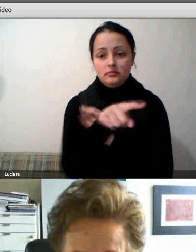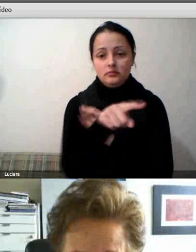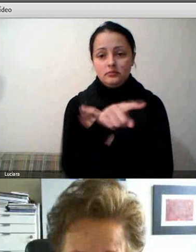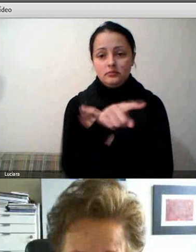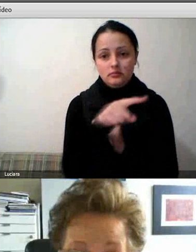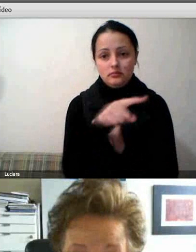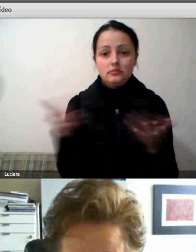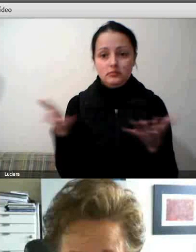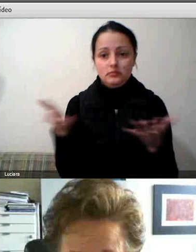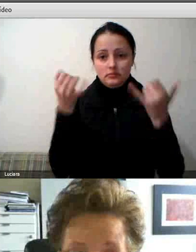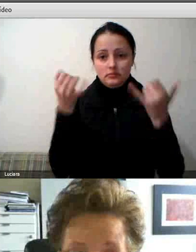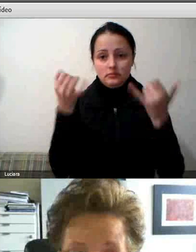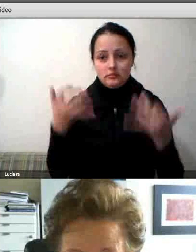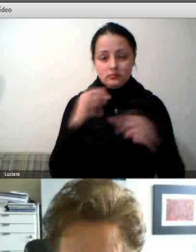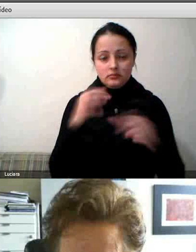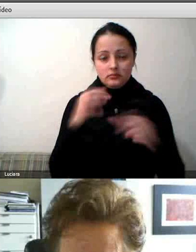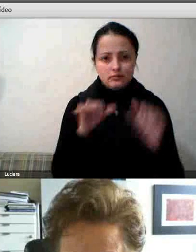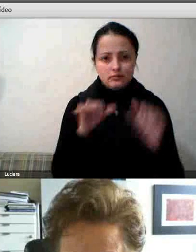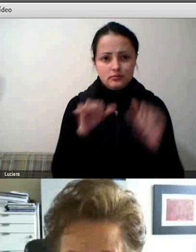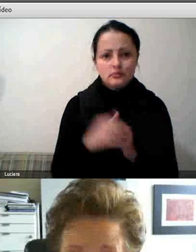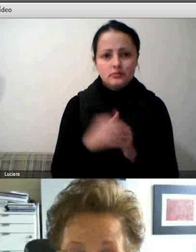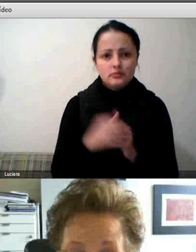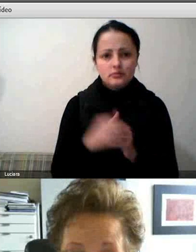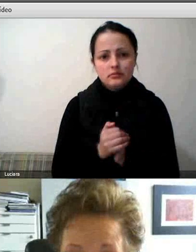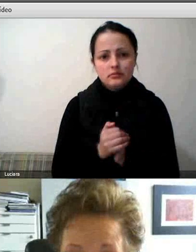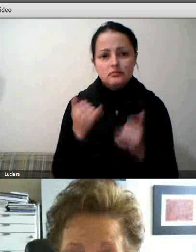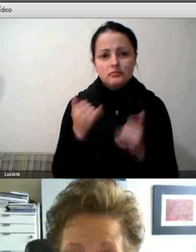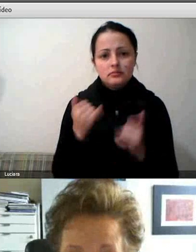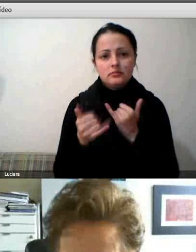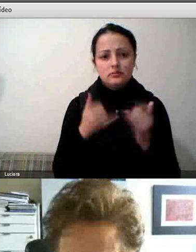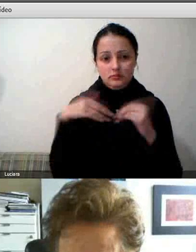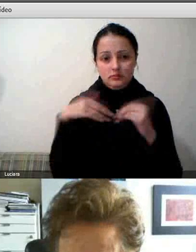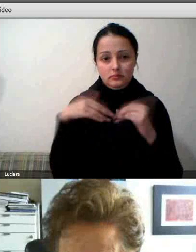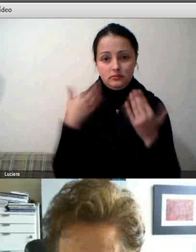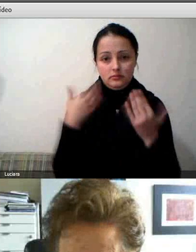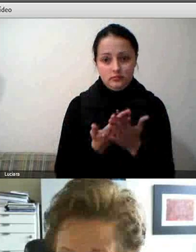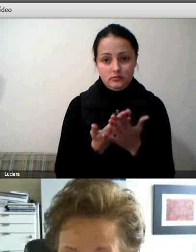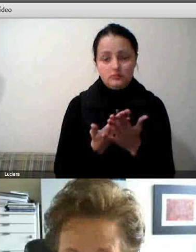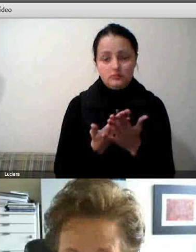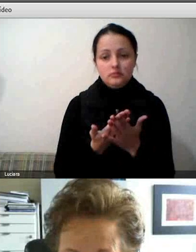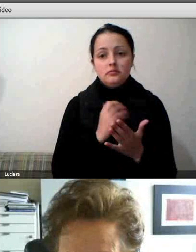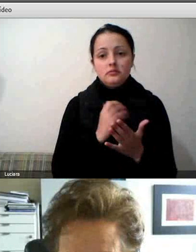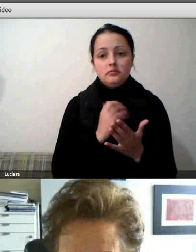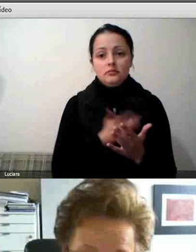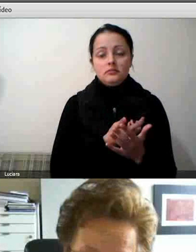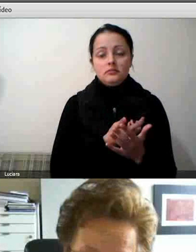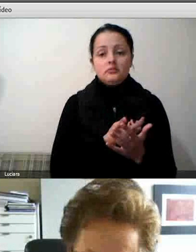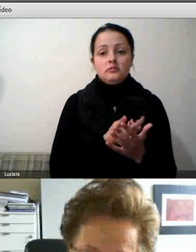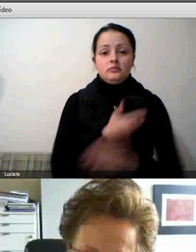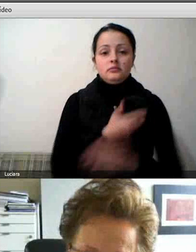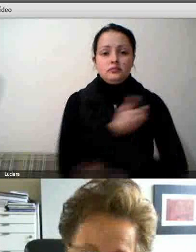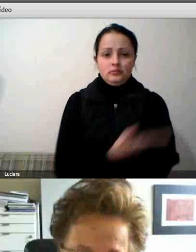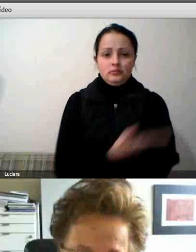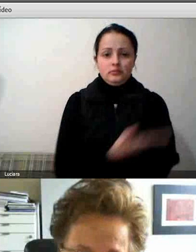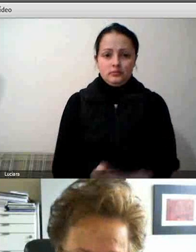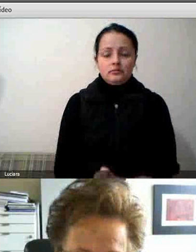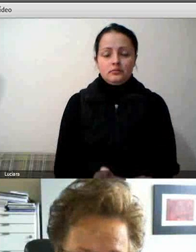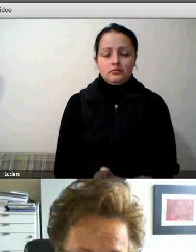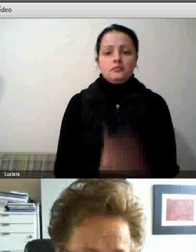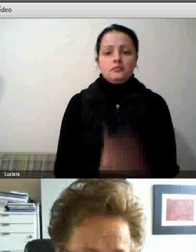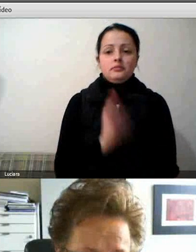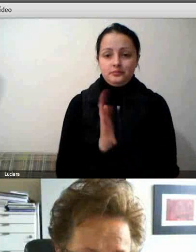tenho fundamentos científicos muito bons. E esses fundamentos é que ajudam o